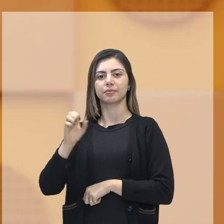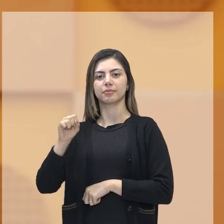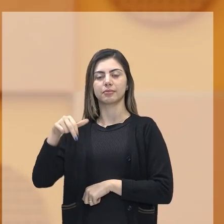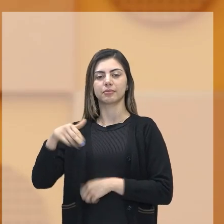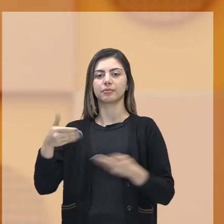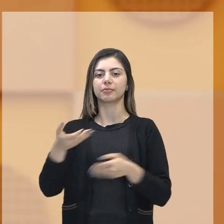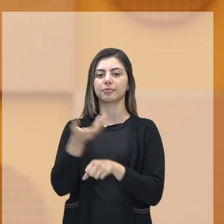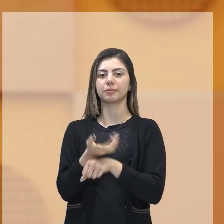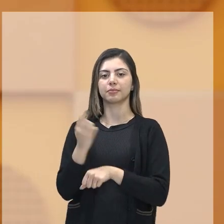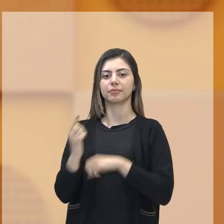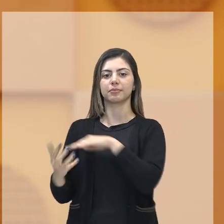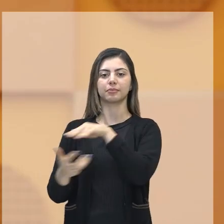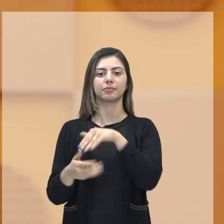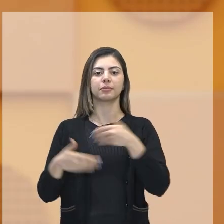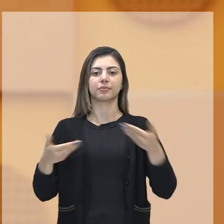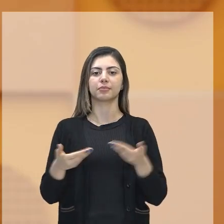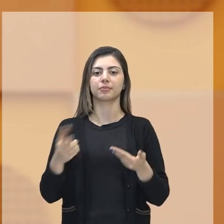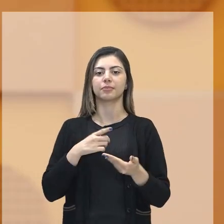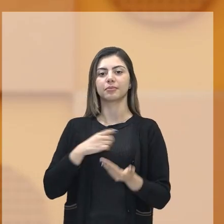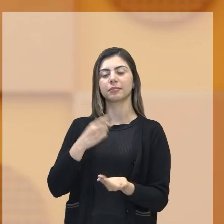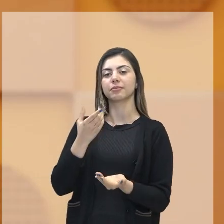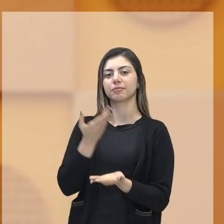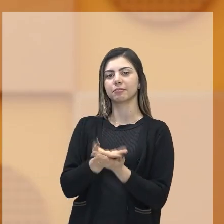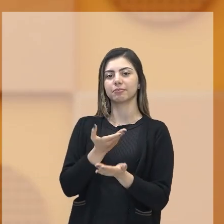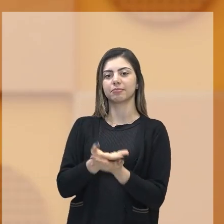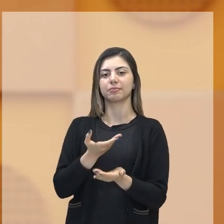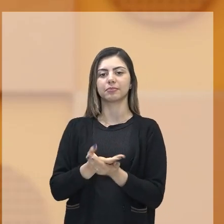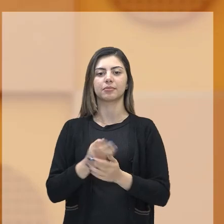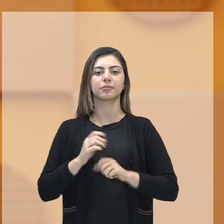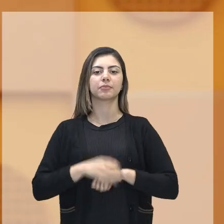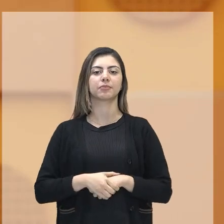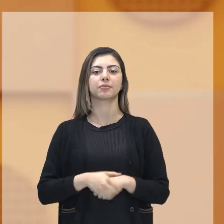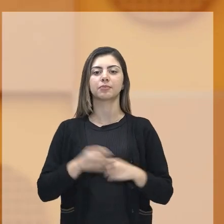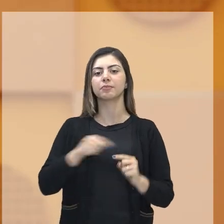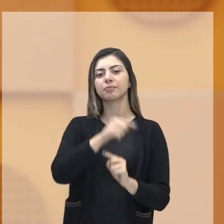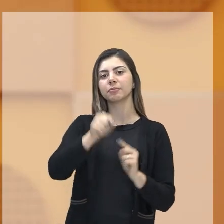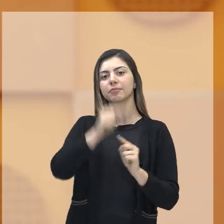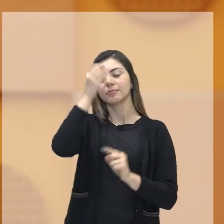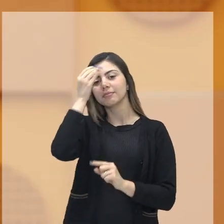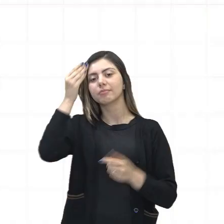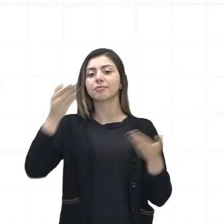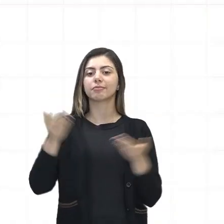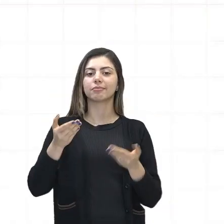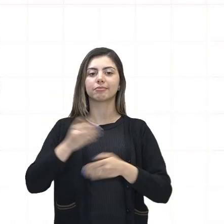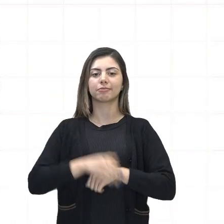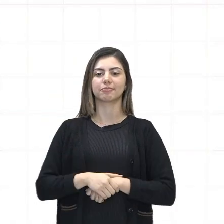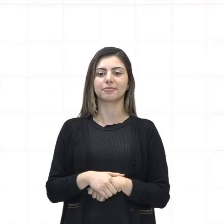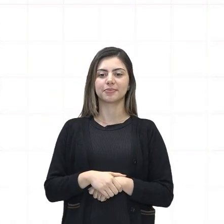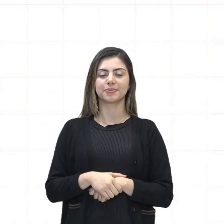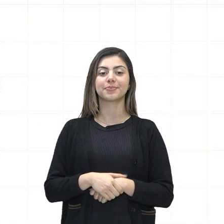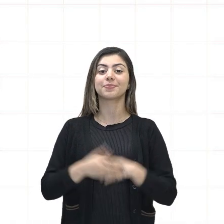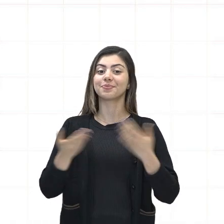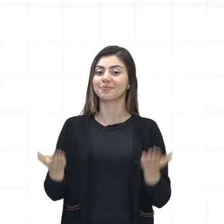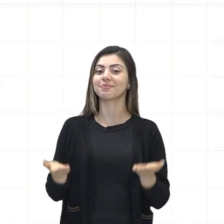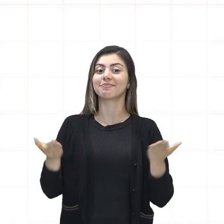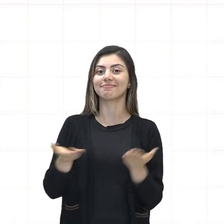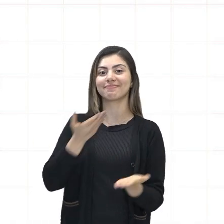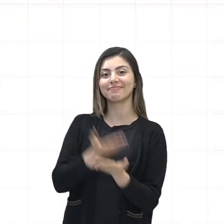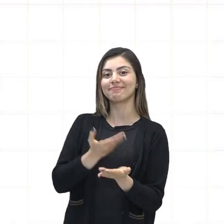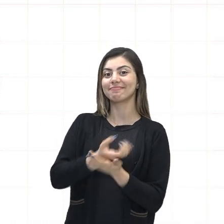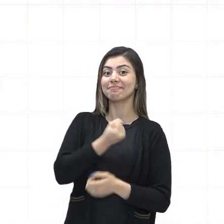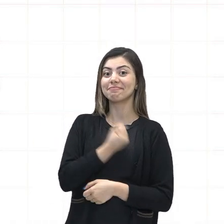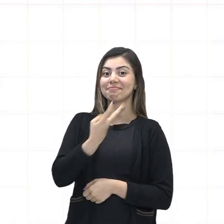eu vou prosseguir com as nossas atividades. Vamos verificar qual o objeto de conhecimento desta aula. Já estamos na aula de